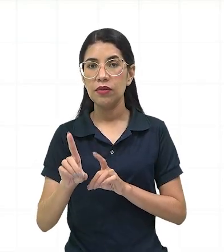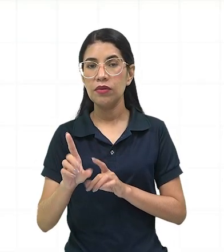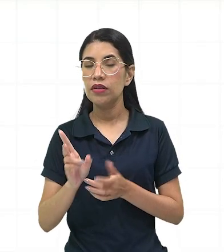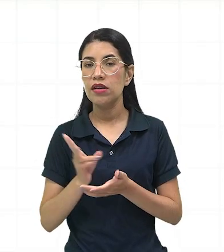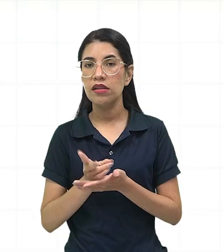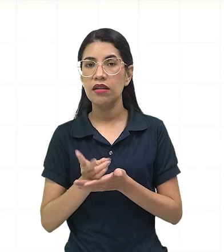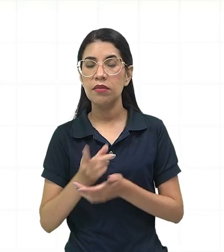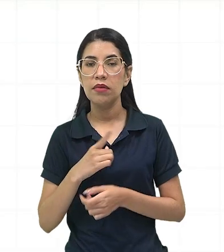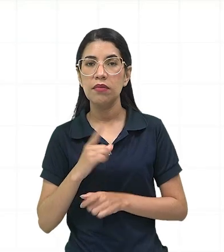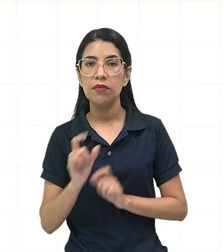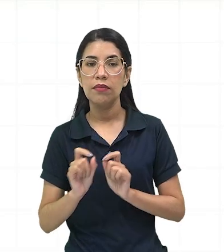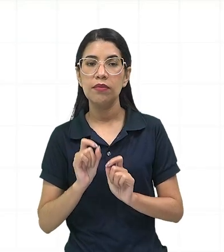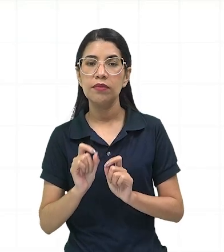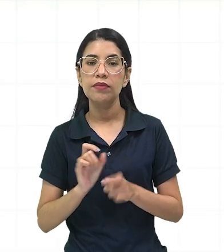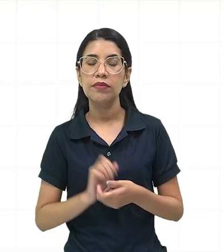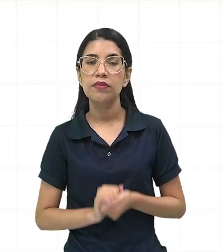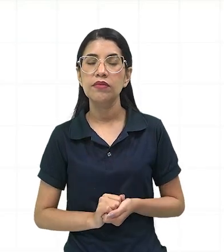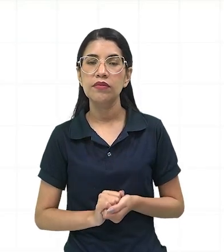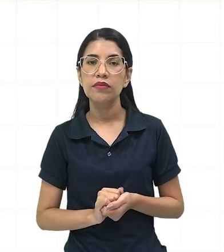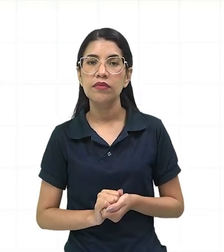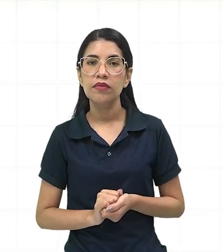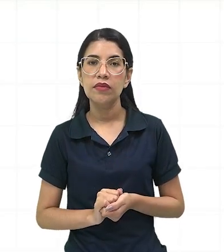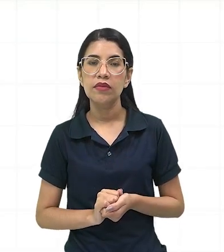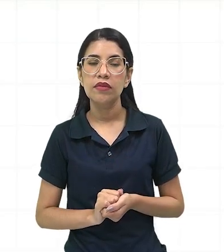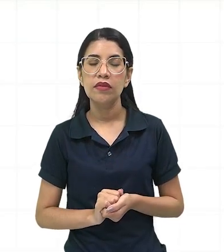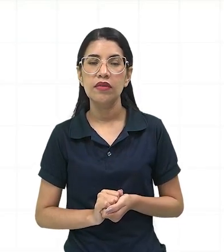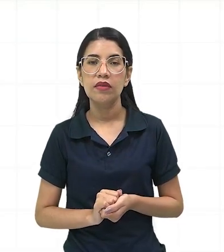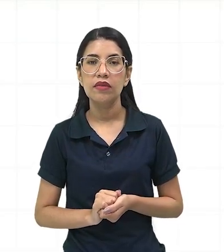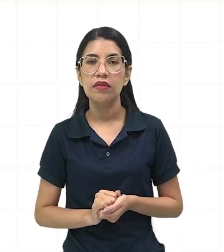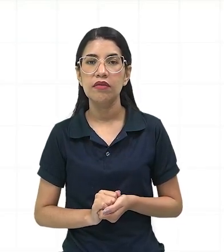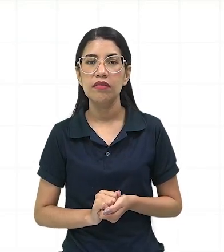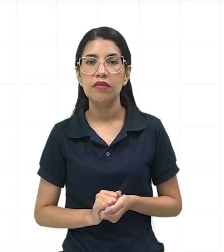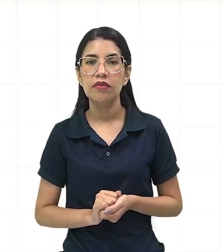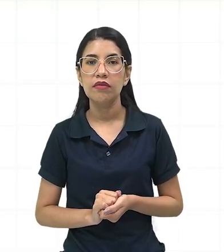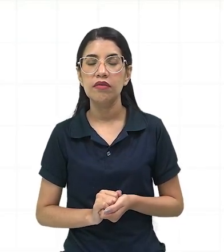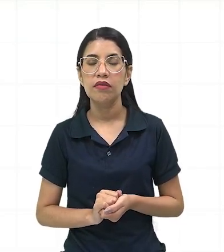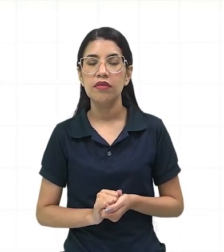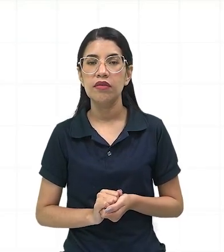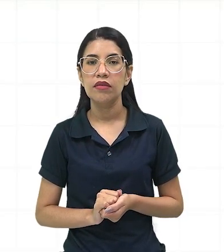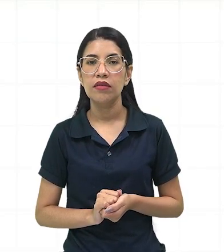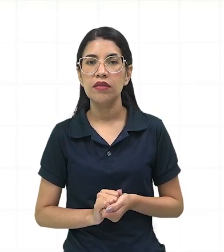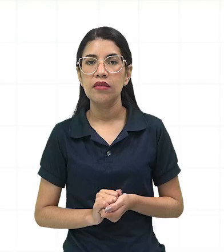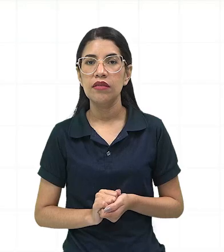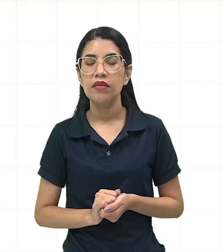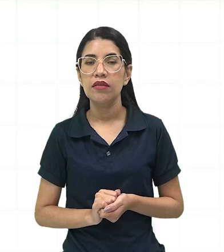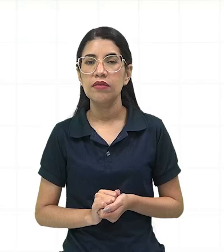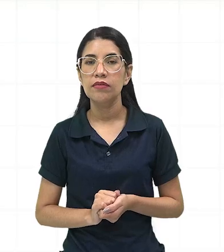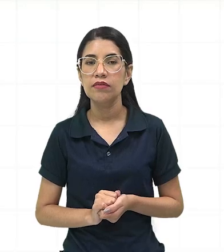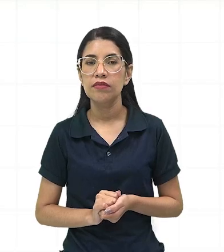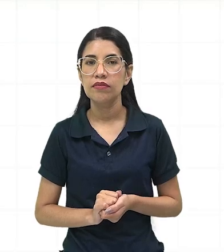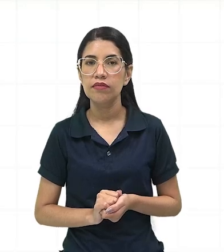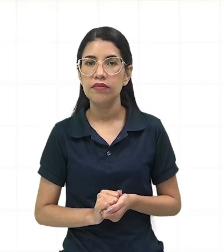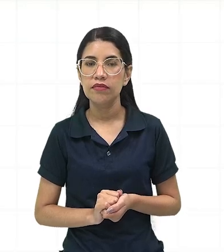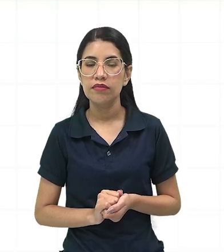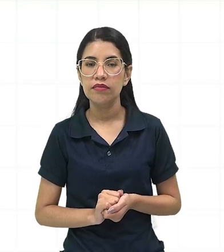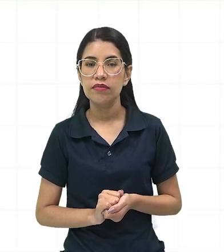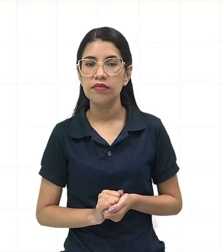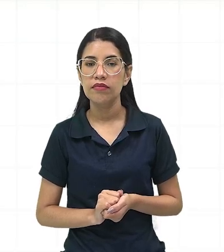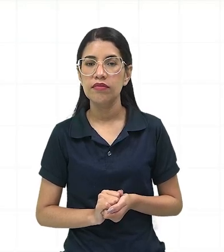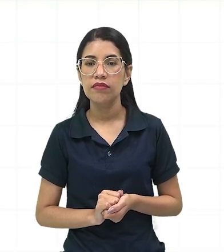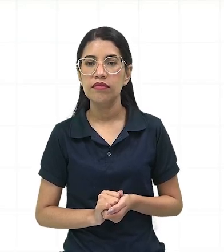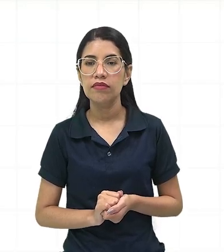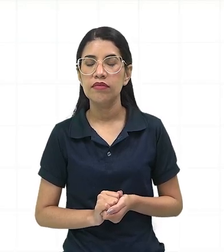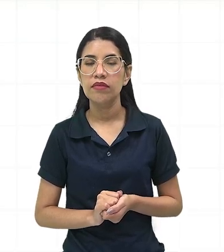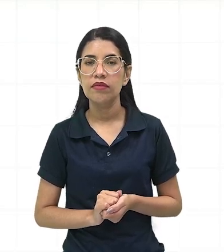vai ser esse corpo, esse currículo, né, que vai